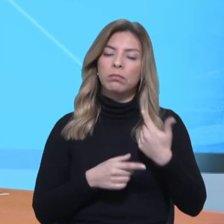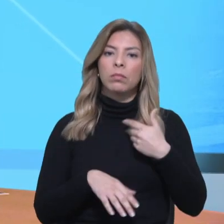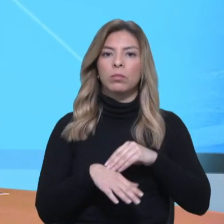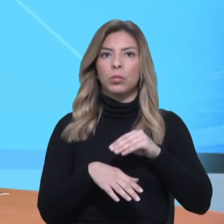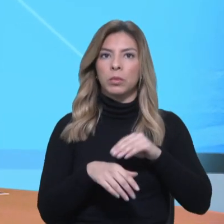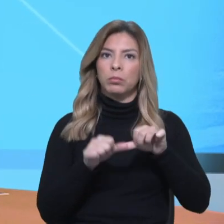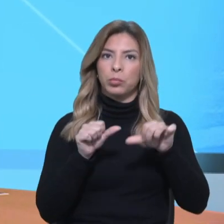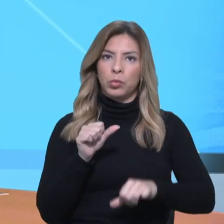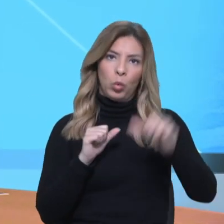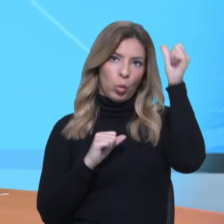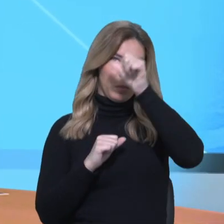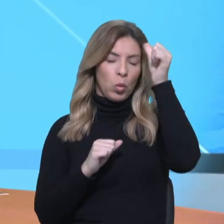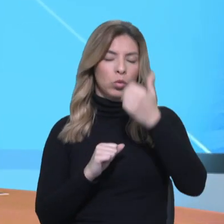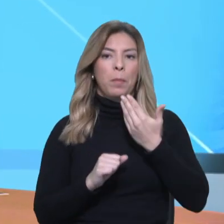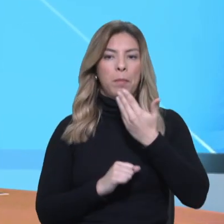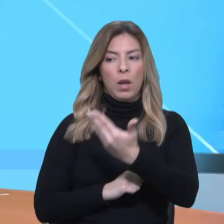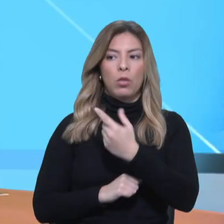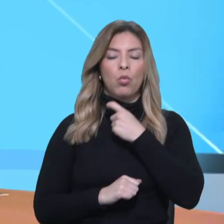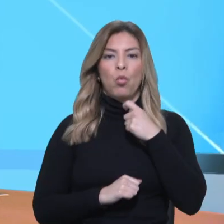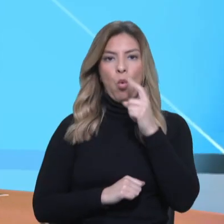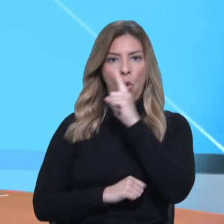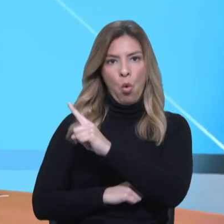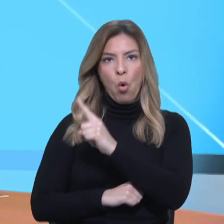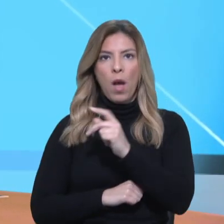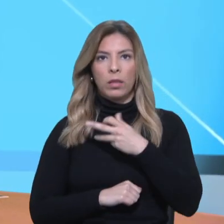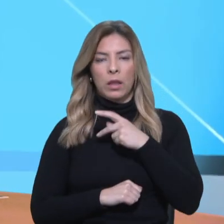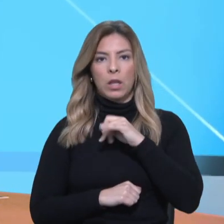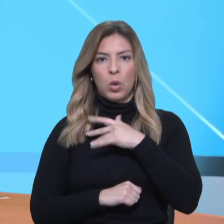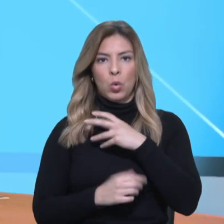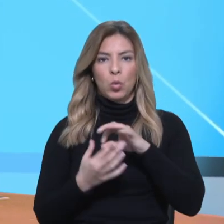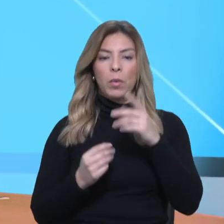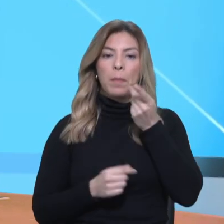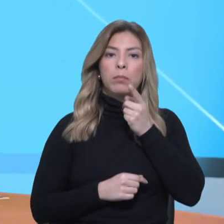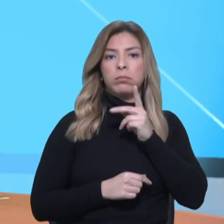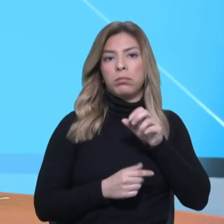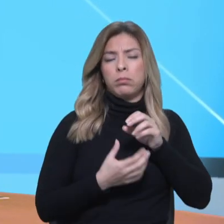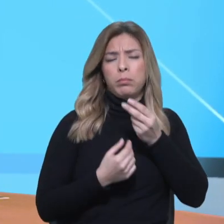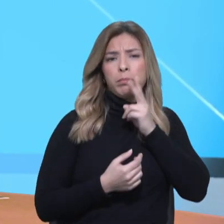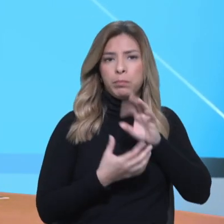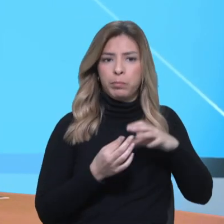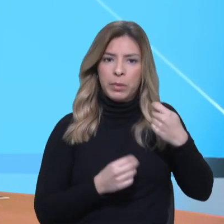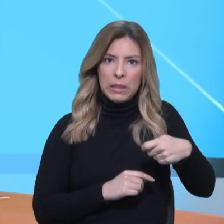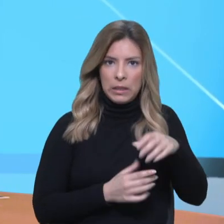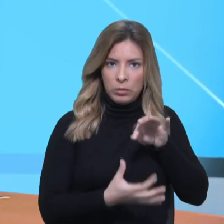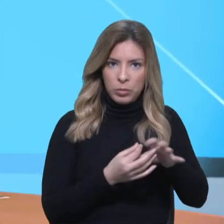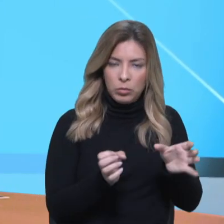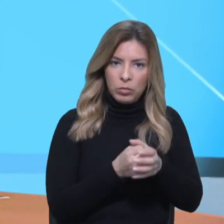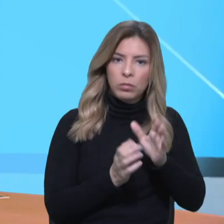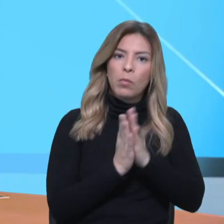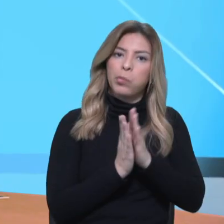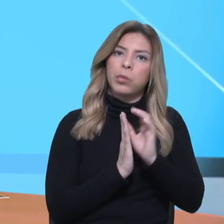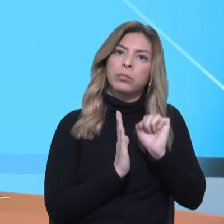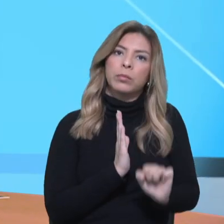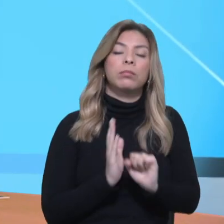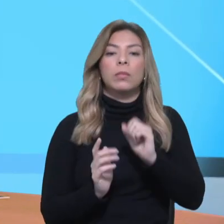de domingo, que hoje pedimos ao Padre Adelino Ascenso, que é presidente da direção da Conferência dos Institutos Religiosos de Portugal, e à irmã